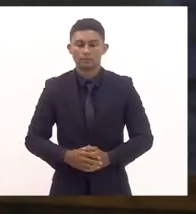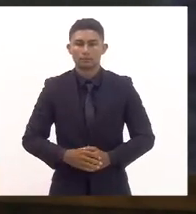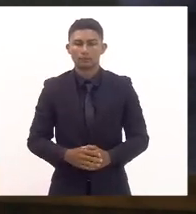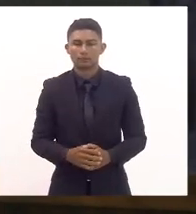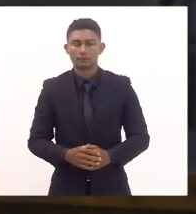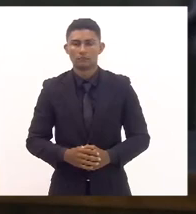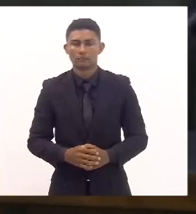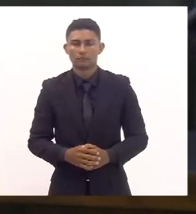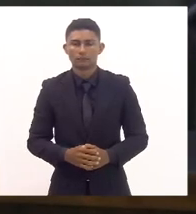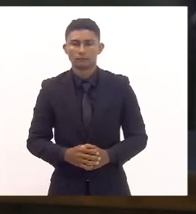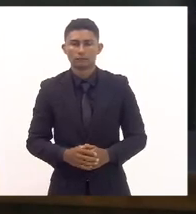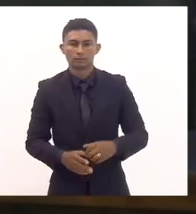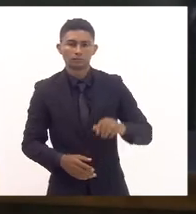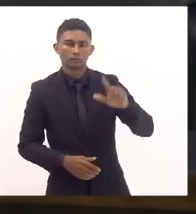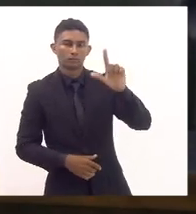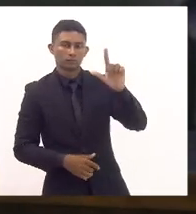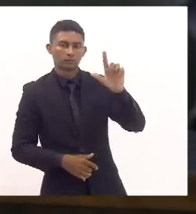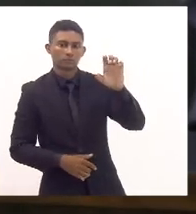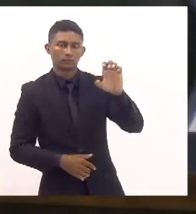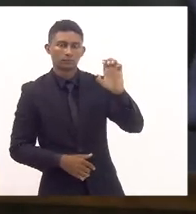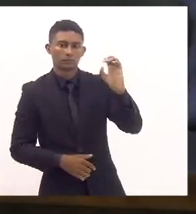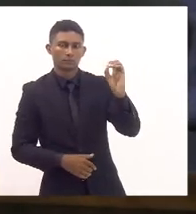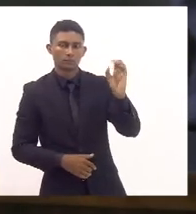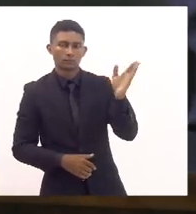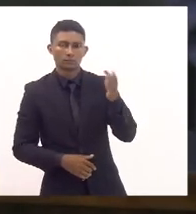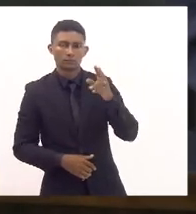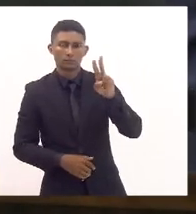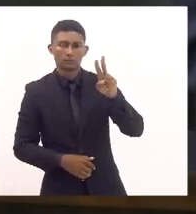o deputado Léo Vieira